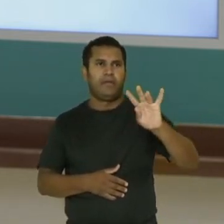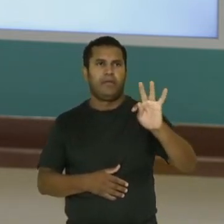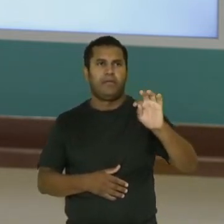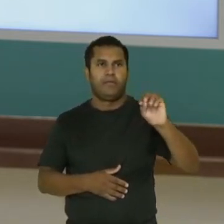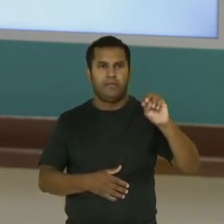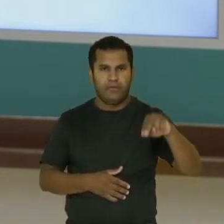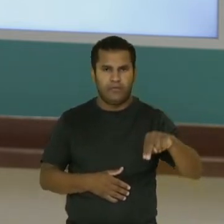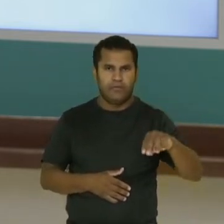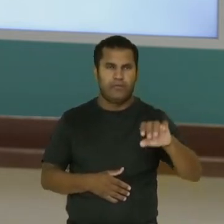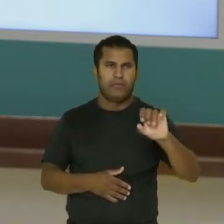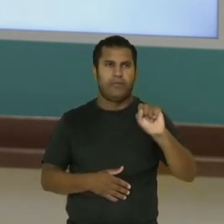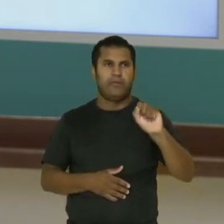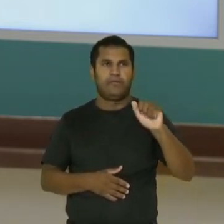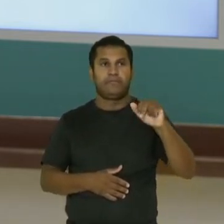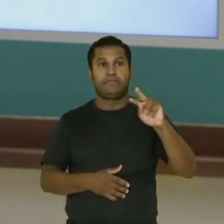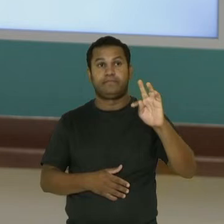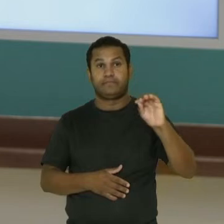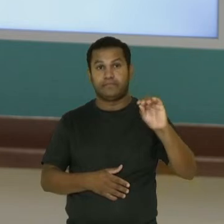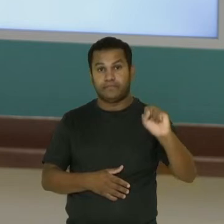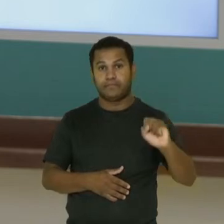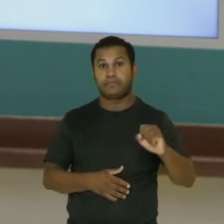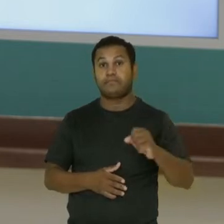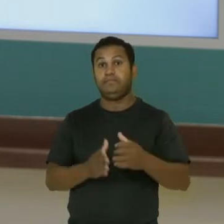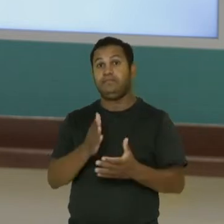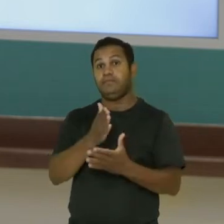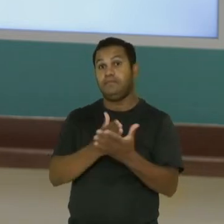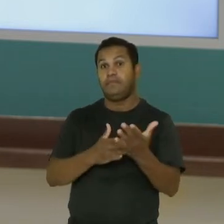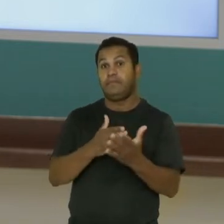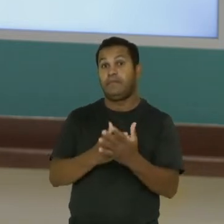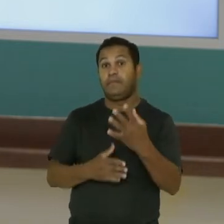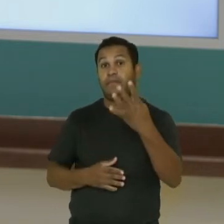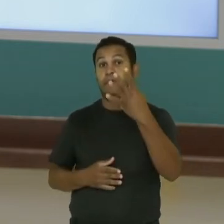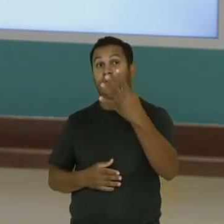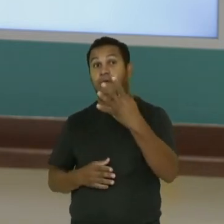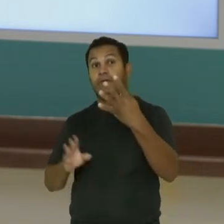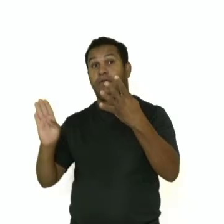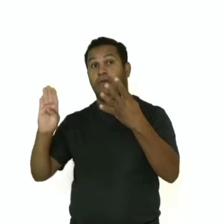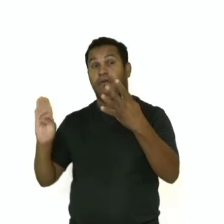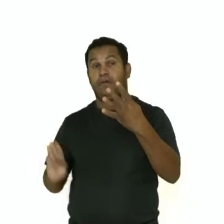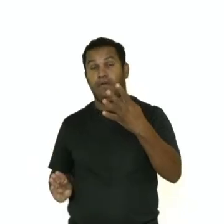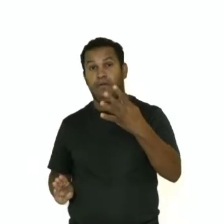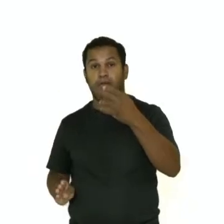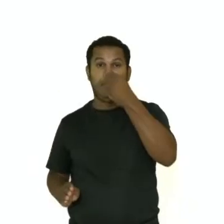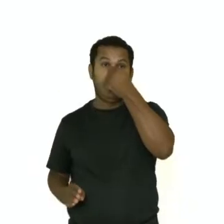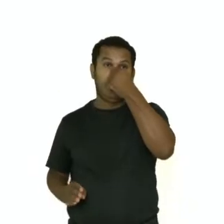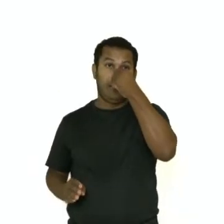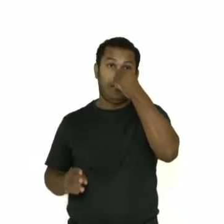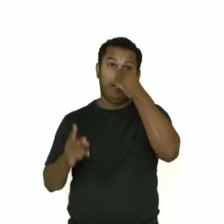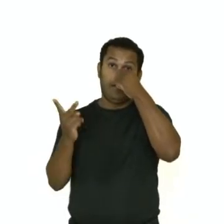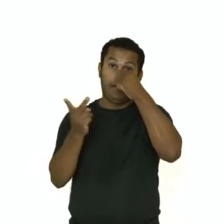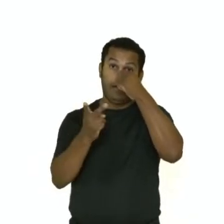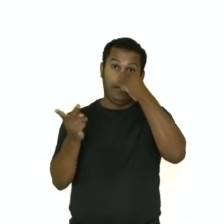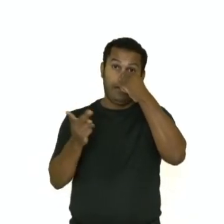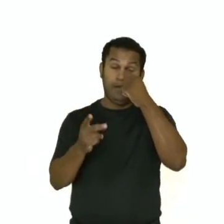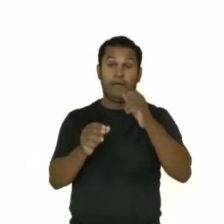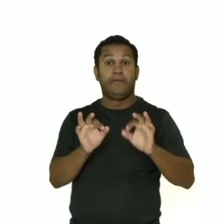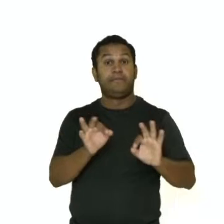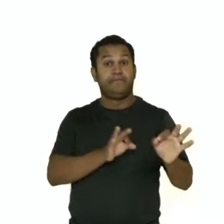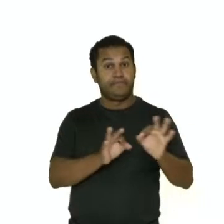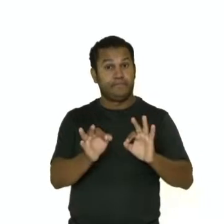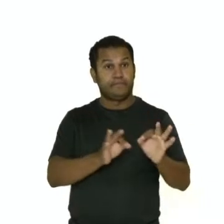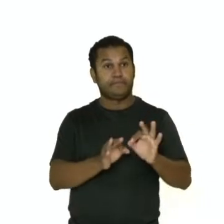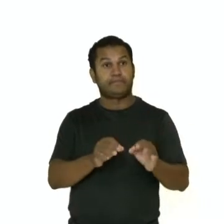4 partes, é diferente também das duas anteriores que nós vimos. Milton Santos e Maria Laura Silveira elaboraram